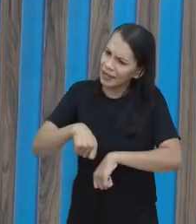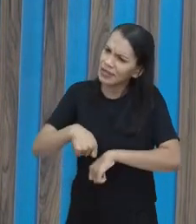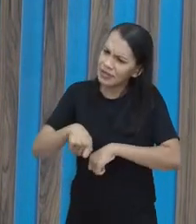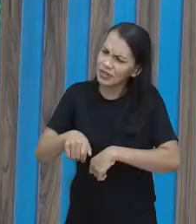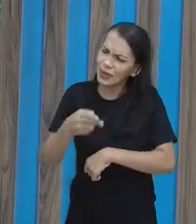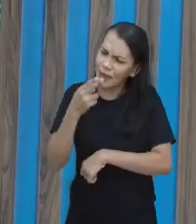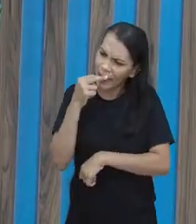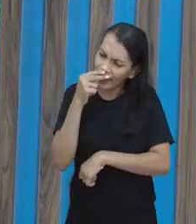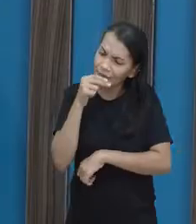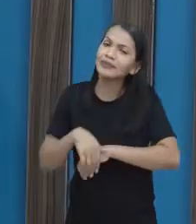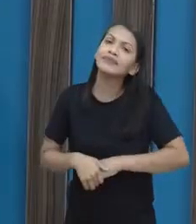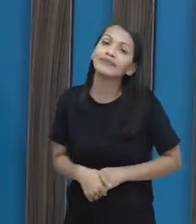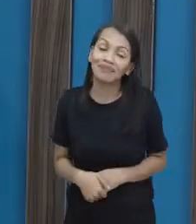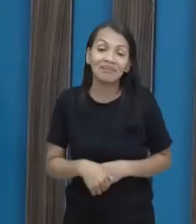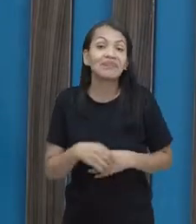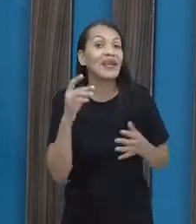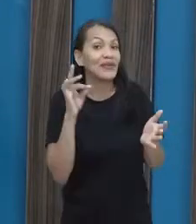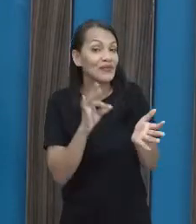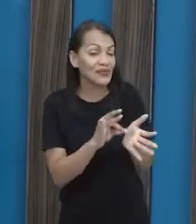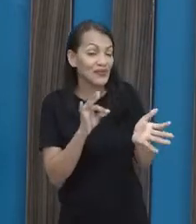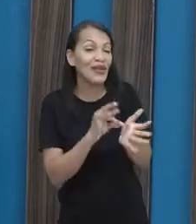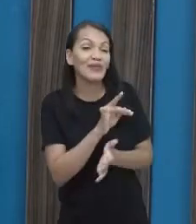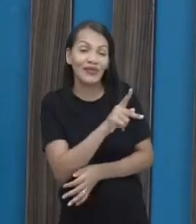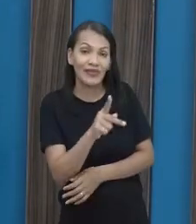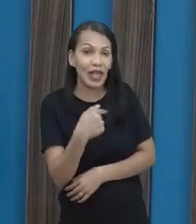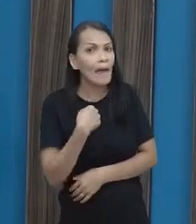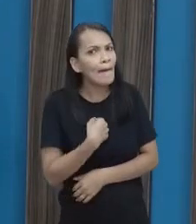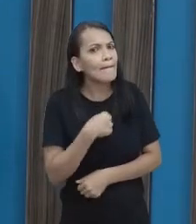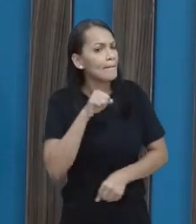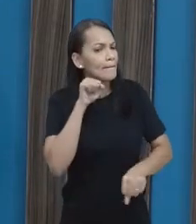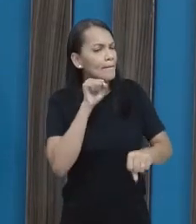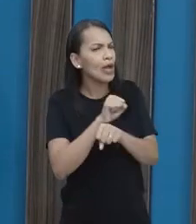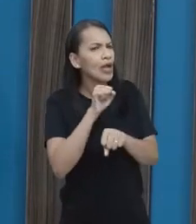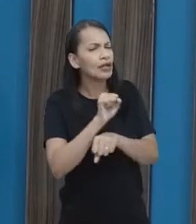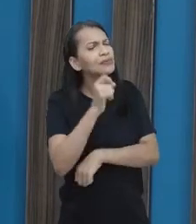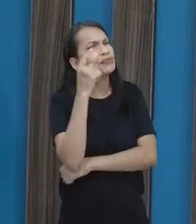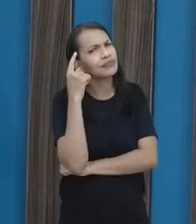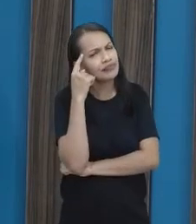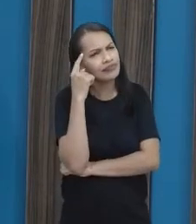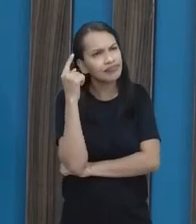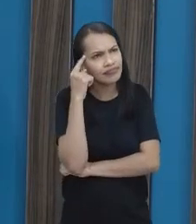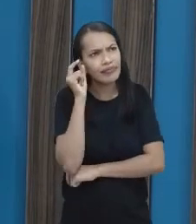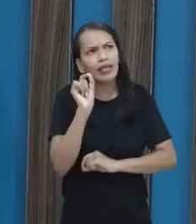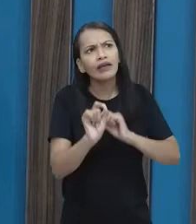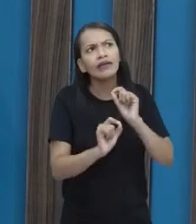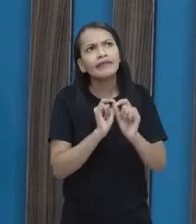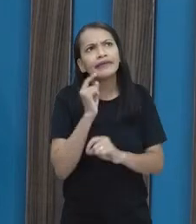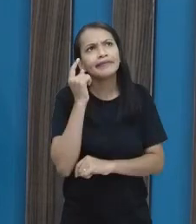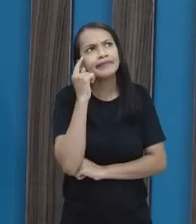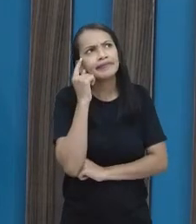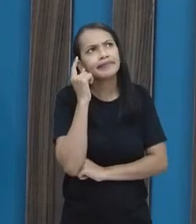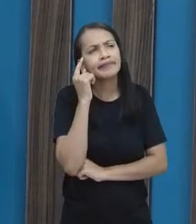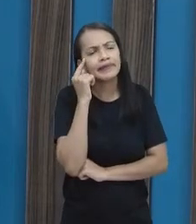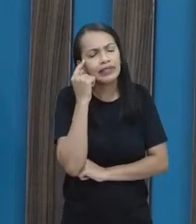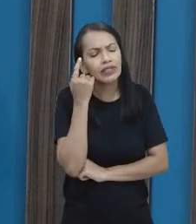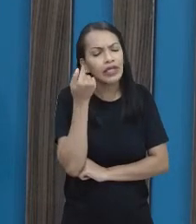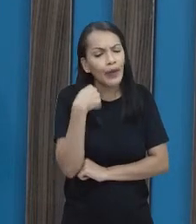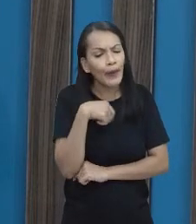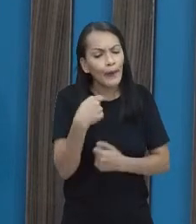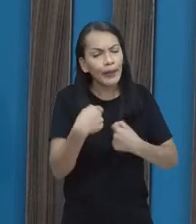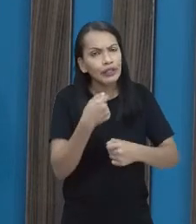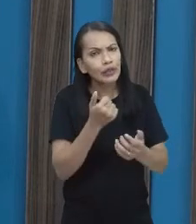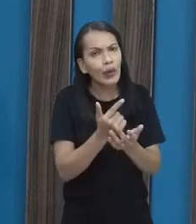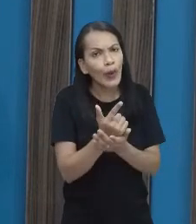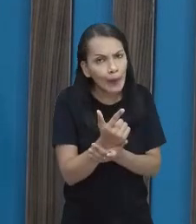disso mesmo? Pois é, Carol, a gente tem que parar, pessoal, para pensar, né, na questão. Aí, quando você se refere a um adulto,